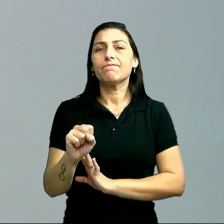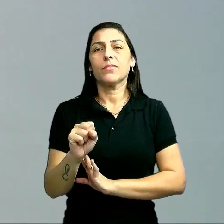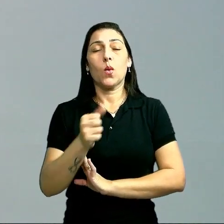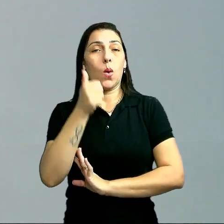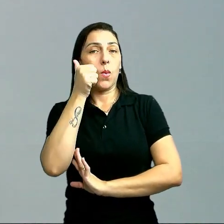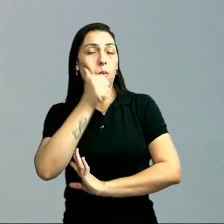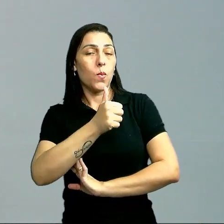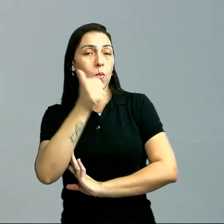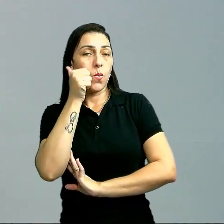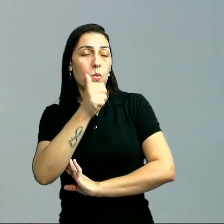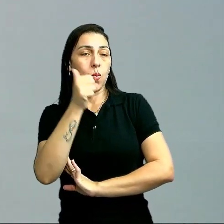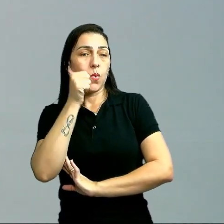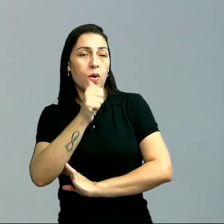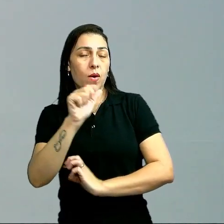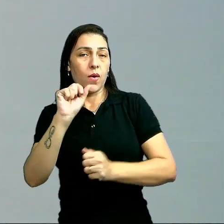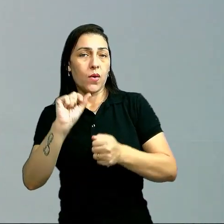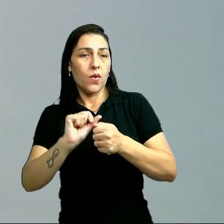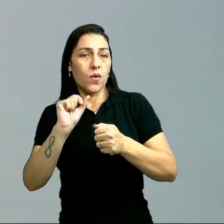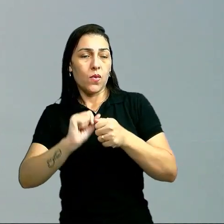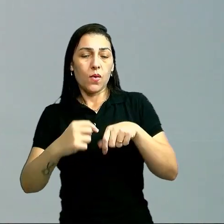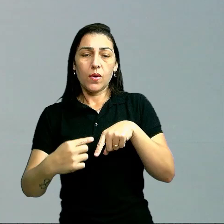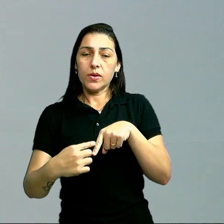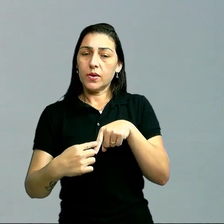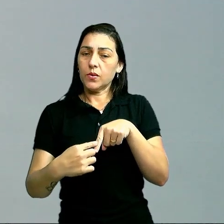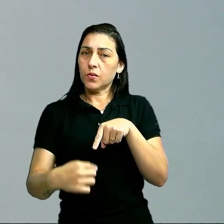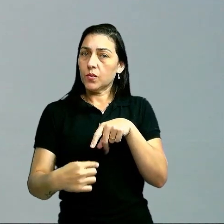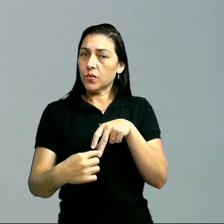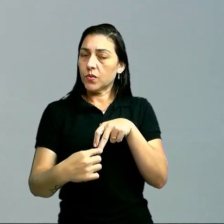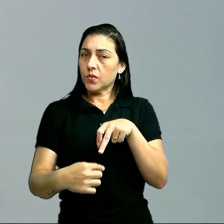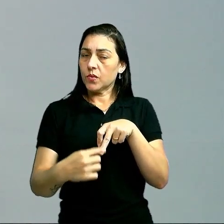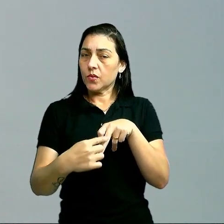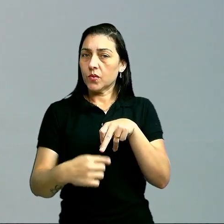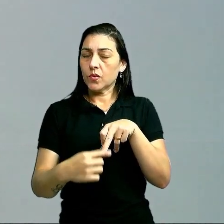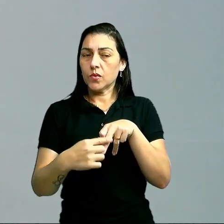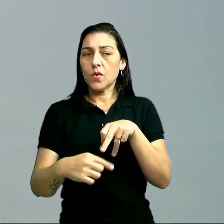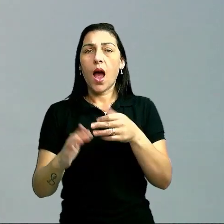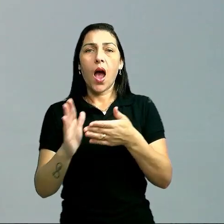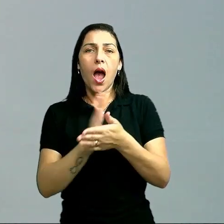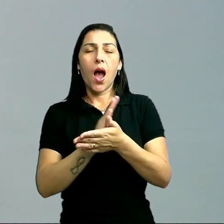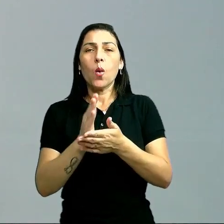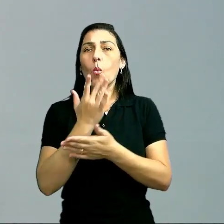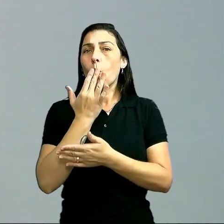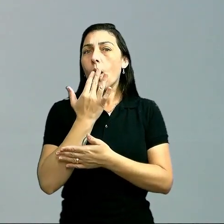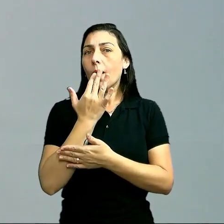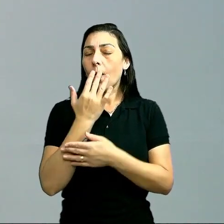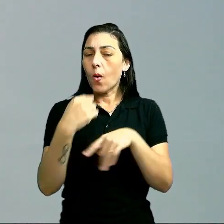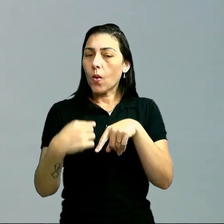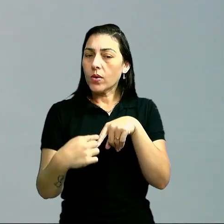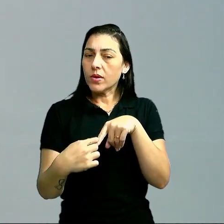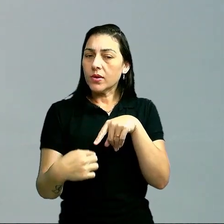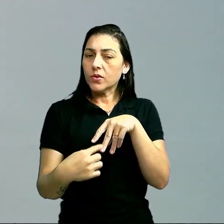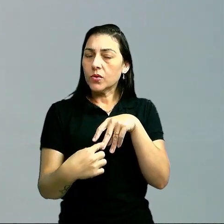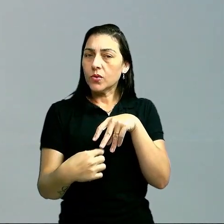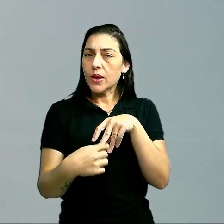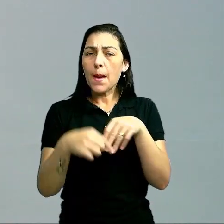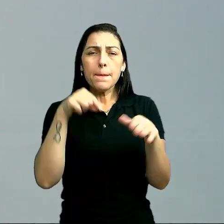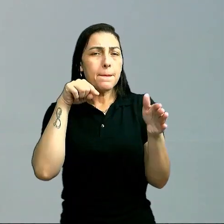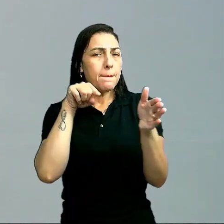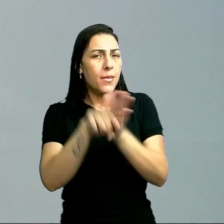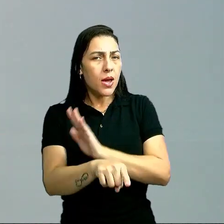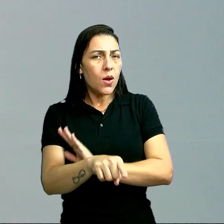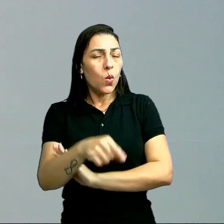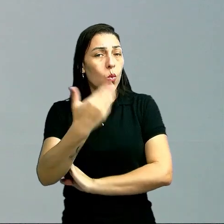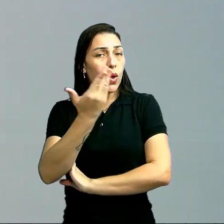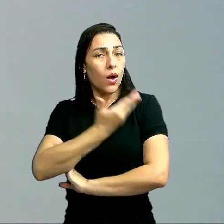uma mulher vai fazer manicure e vai colocar algum esmalte, alguma pintura nas unhas, e pergunta